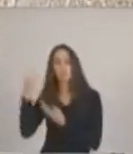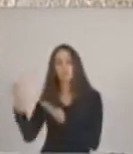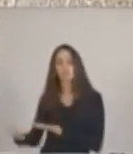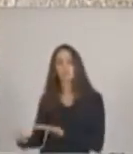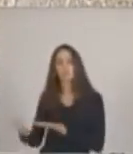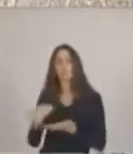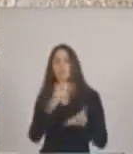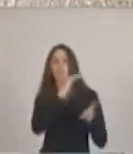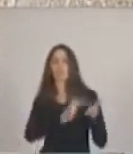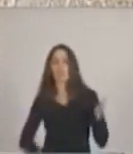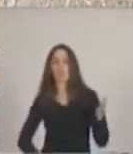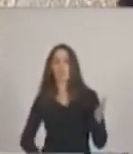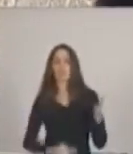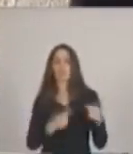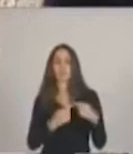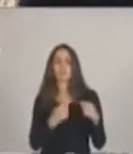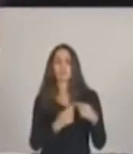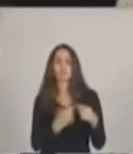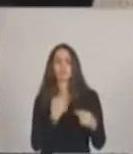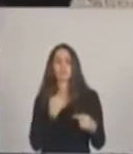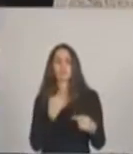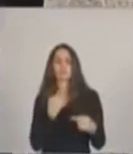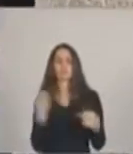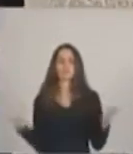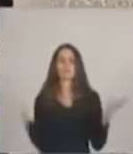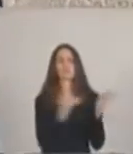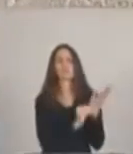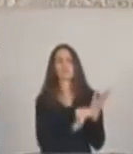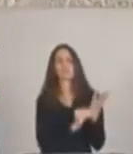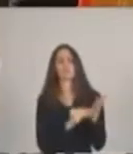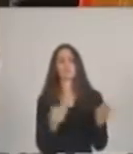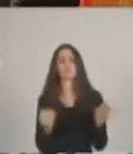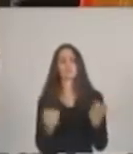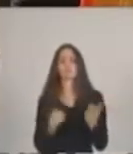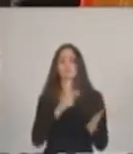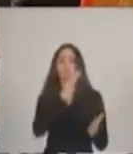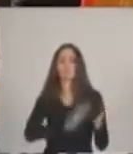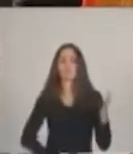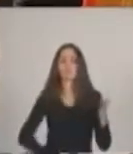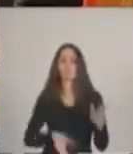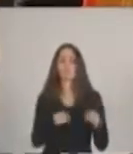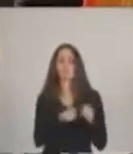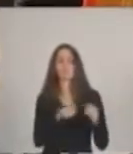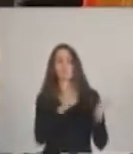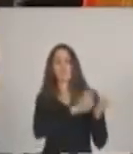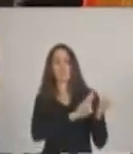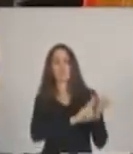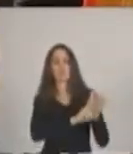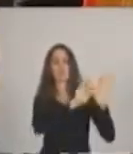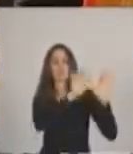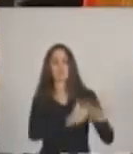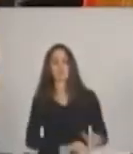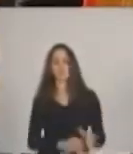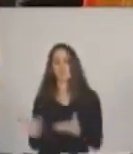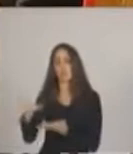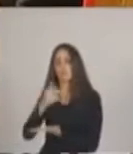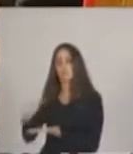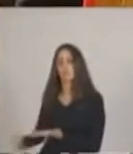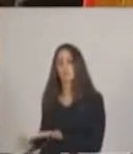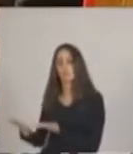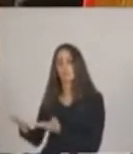Santos, para não ficar nenhuma confirmação, já que vai retirar, tirasse também das notas taquigráficas. Aí é com o presidente.